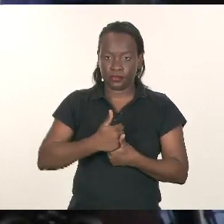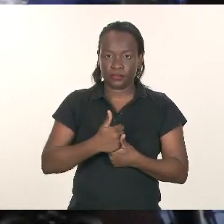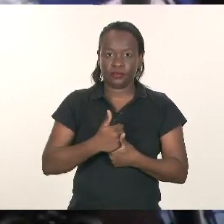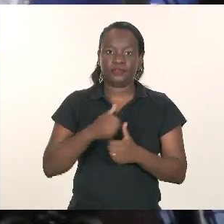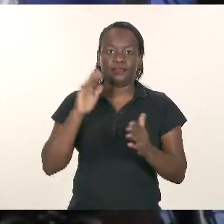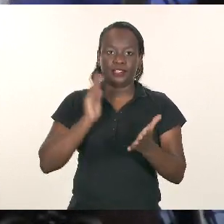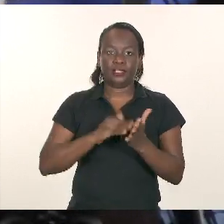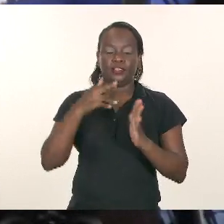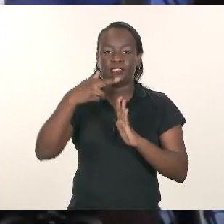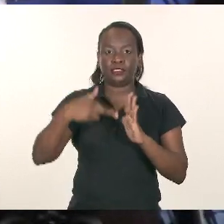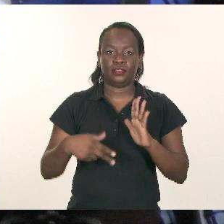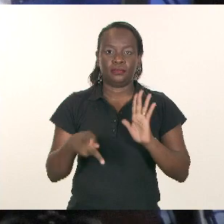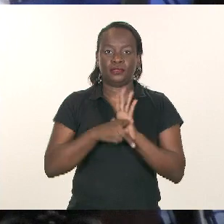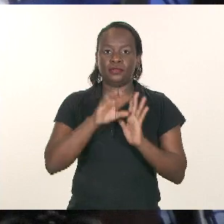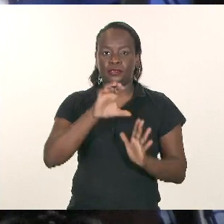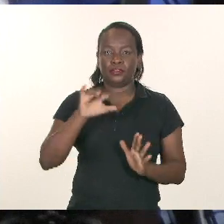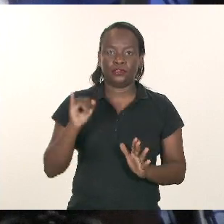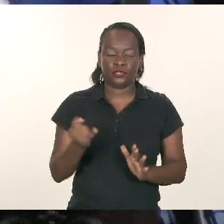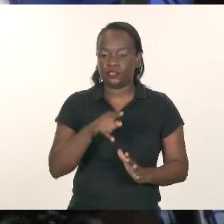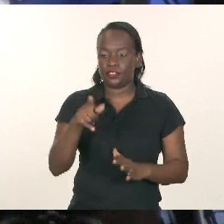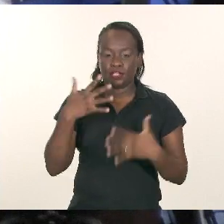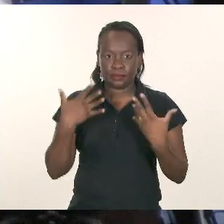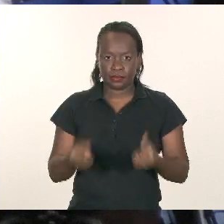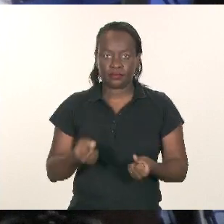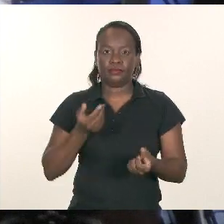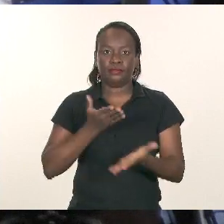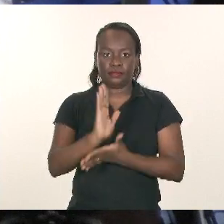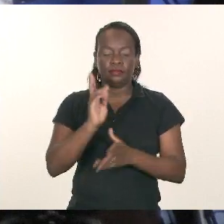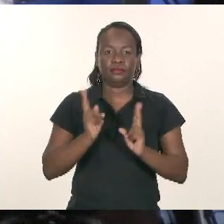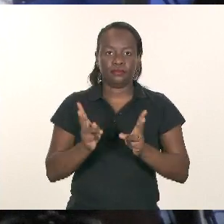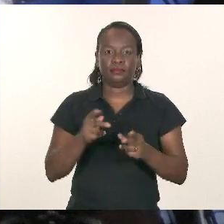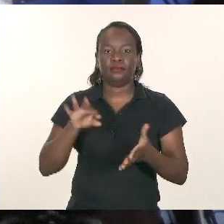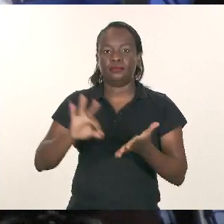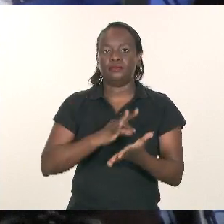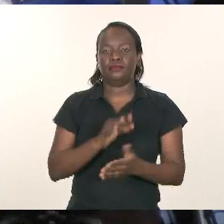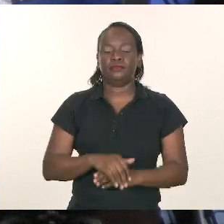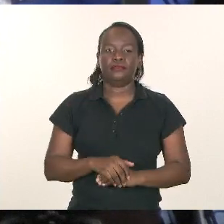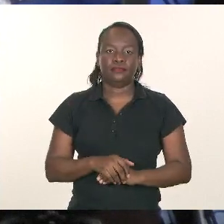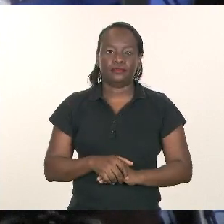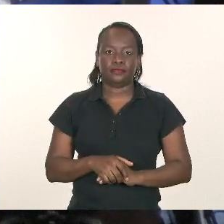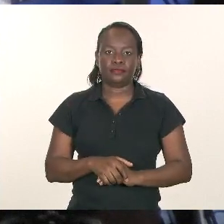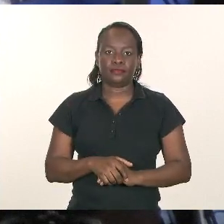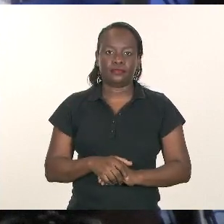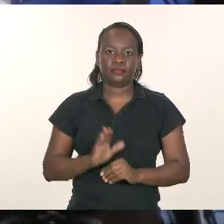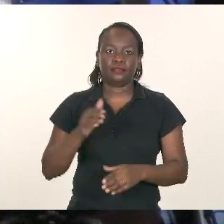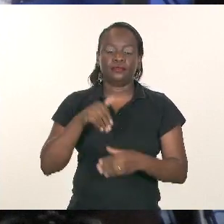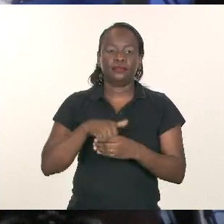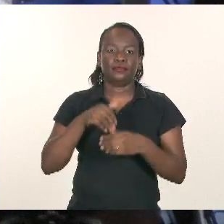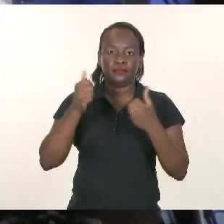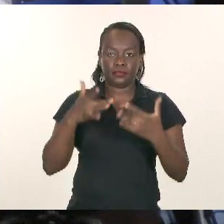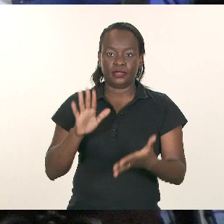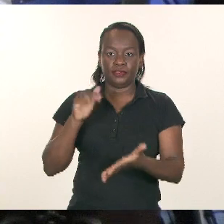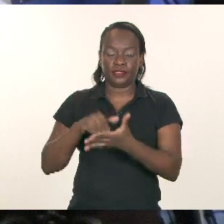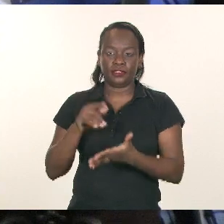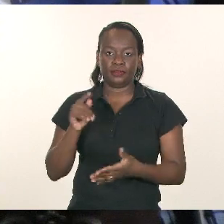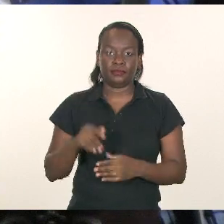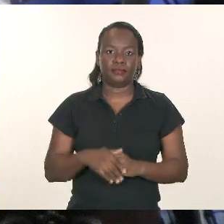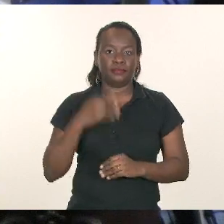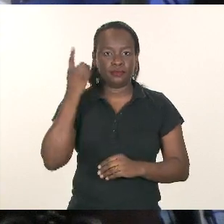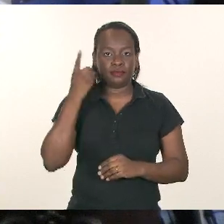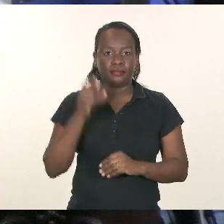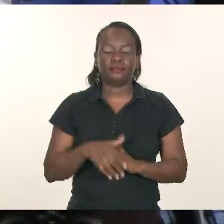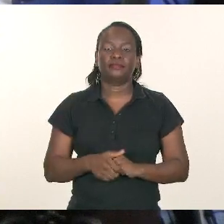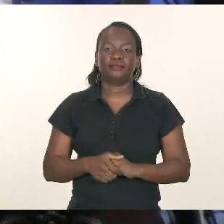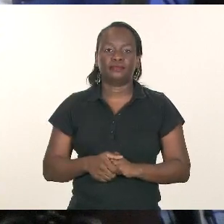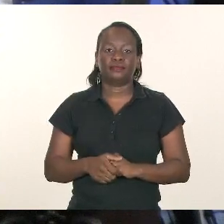com forma final de redação da CCJ. Se os que aprovam a lista como estão aprovados, vai autógrafo. Declaração de voto. Ao final, por favor, deputada.